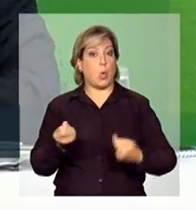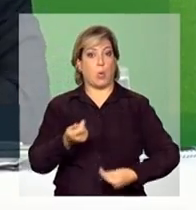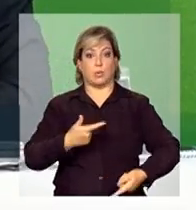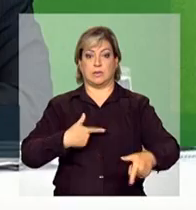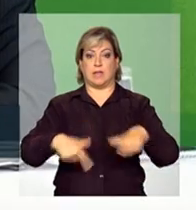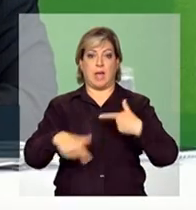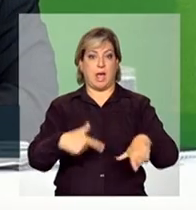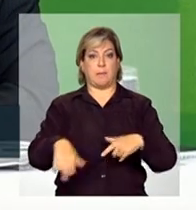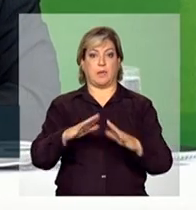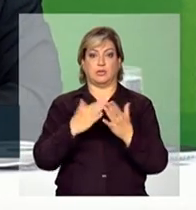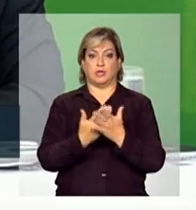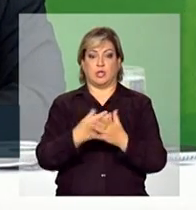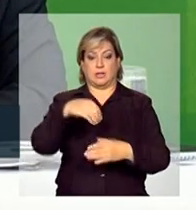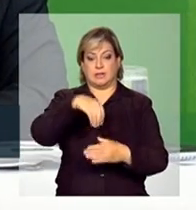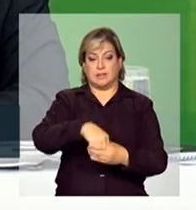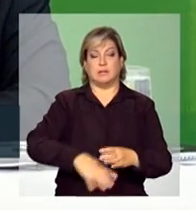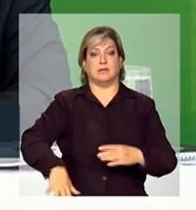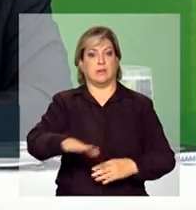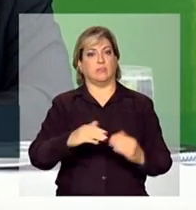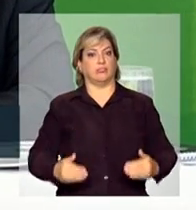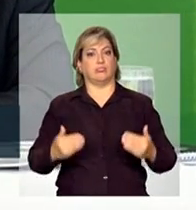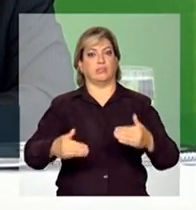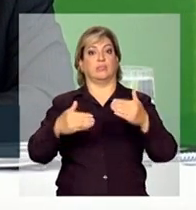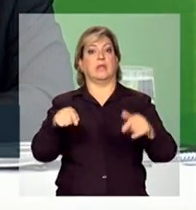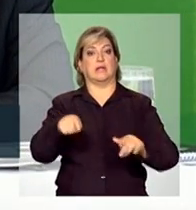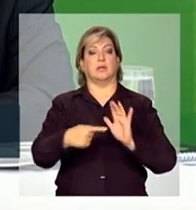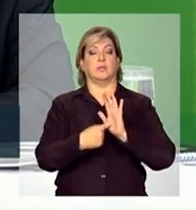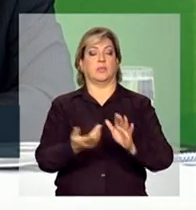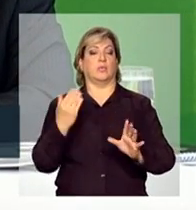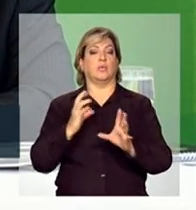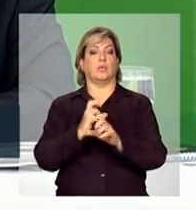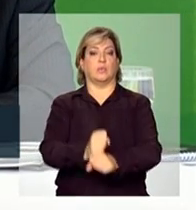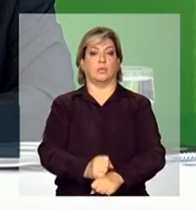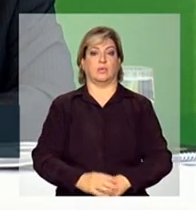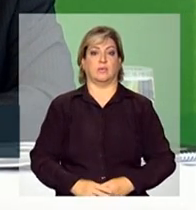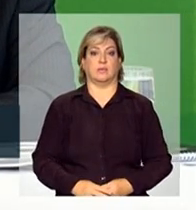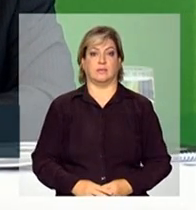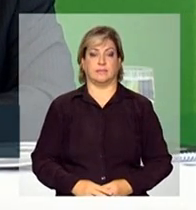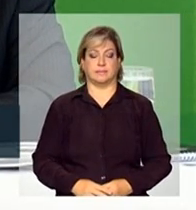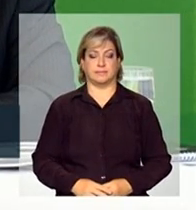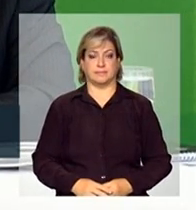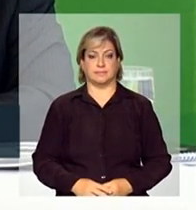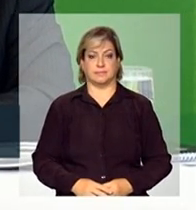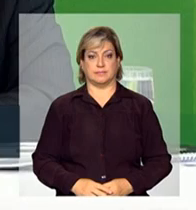brasileiro avançou isso reflete nos anos de escolaridade esperados